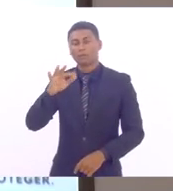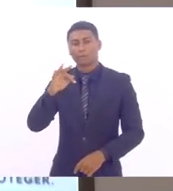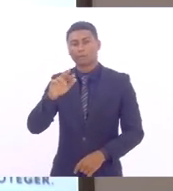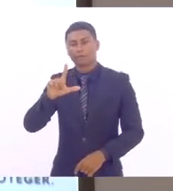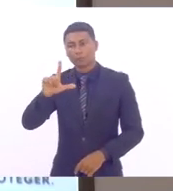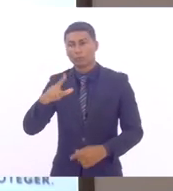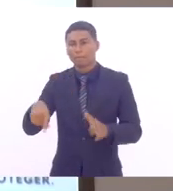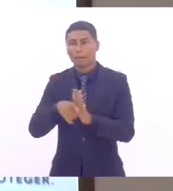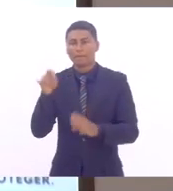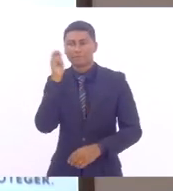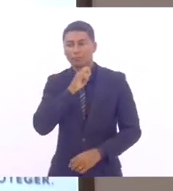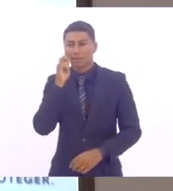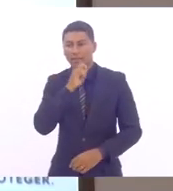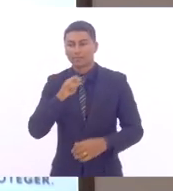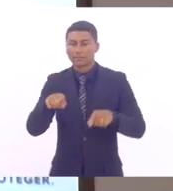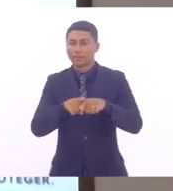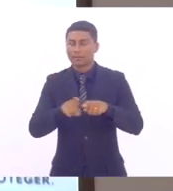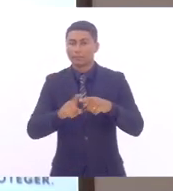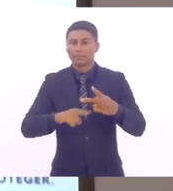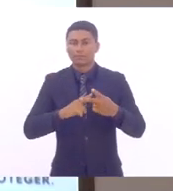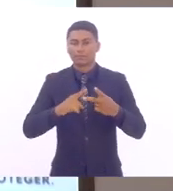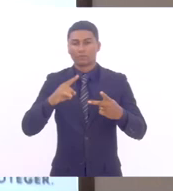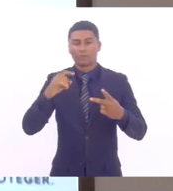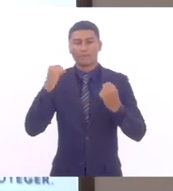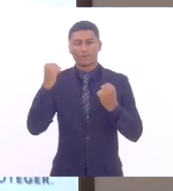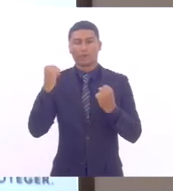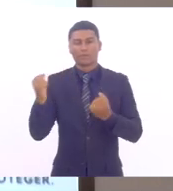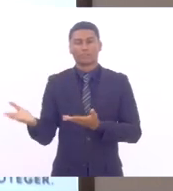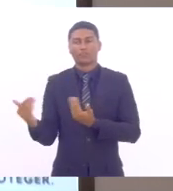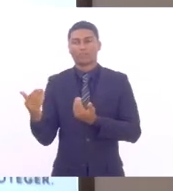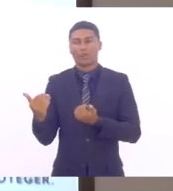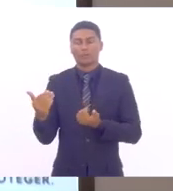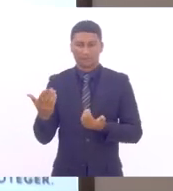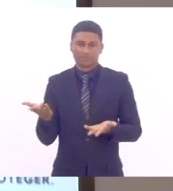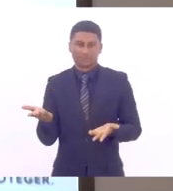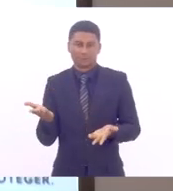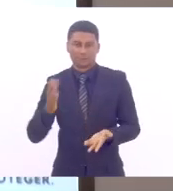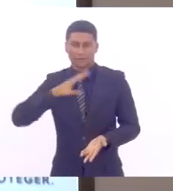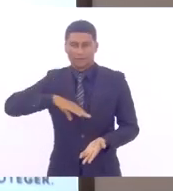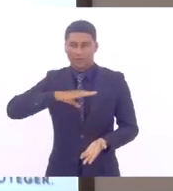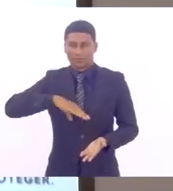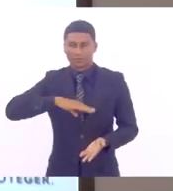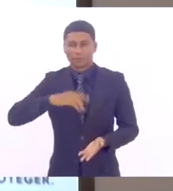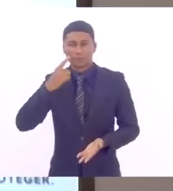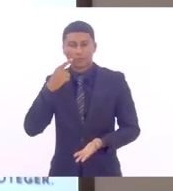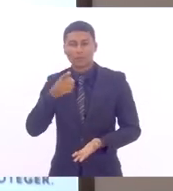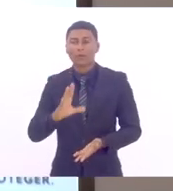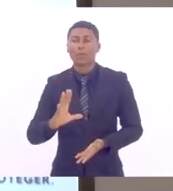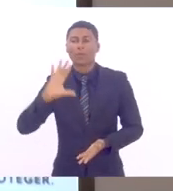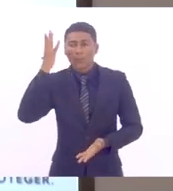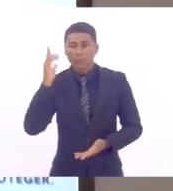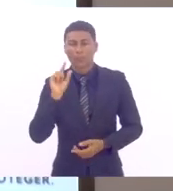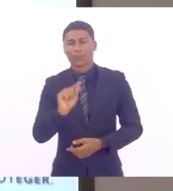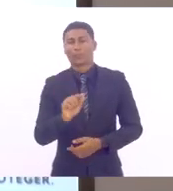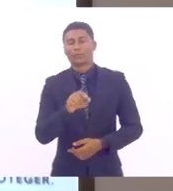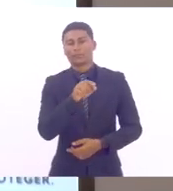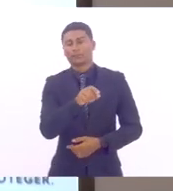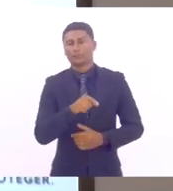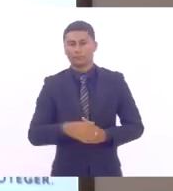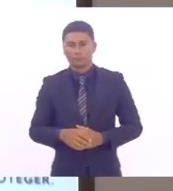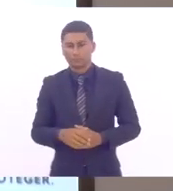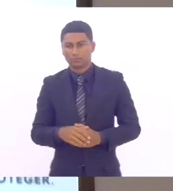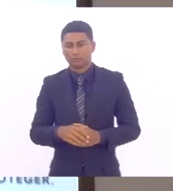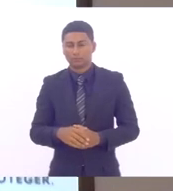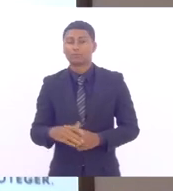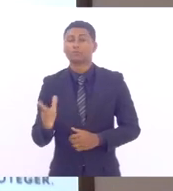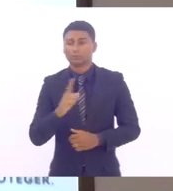né, por essas ACPs que estão listadas abaixo. Pode passar? Que foi um